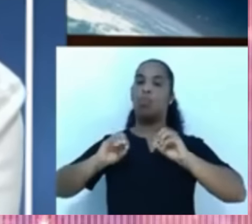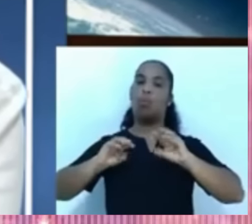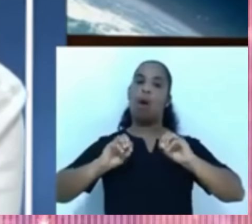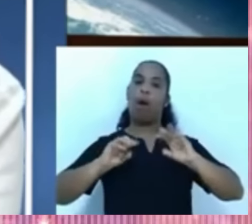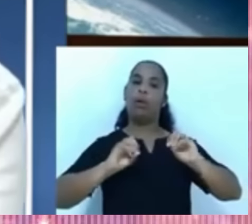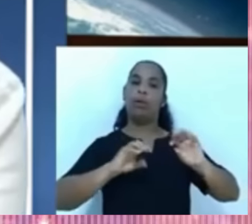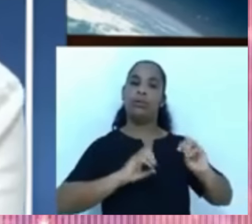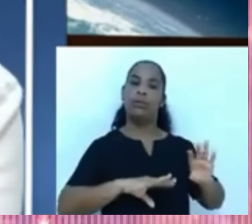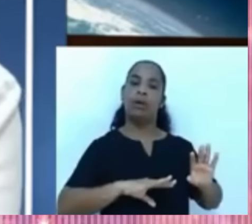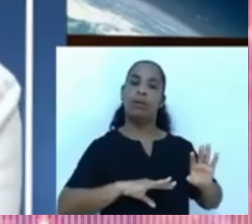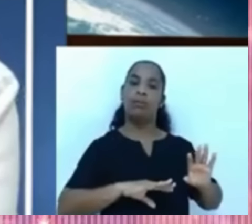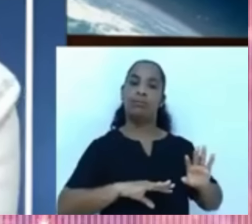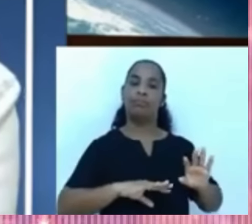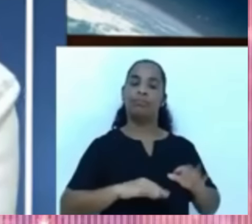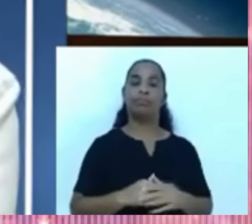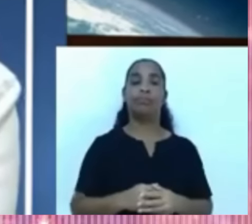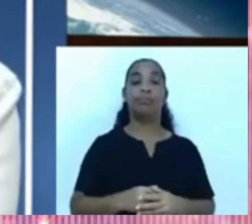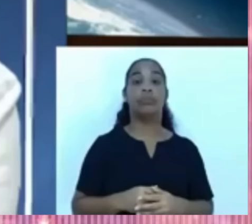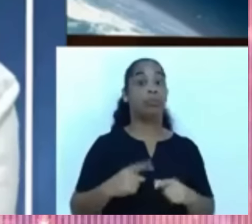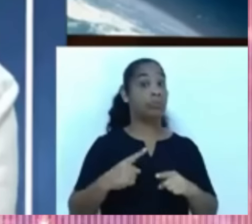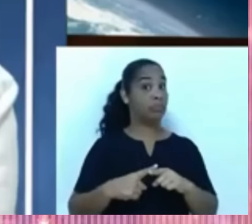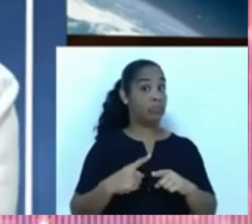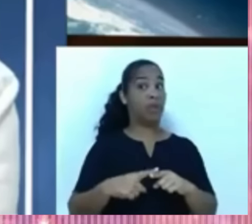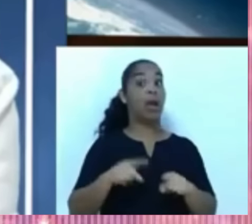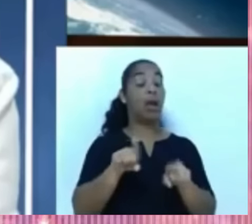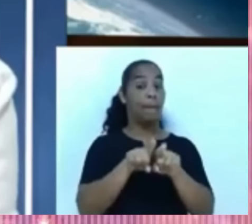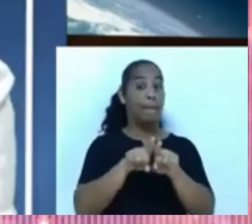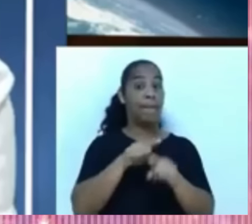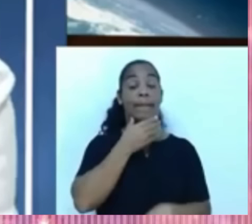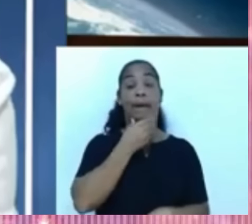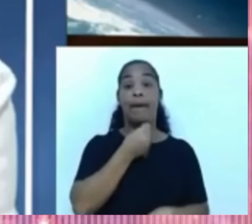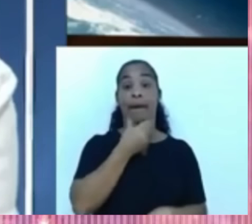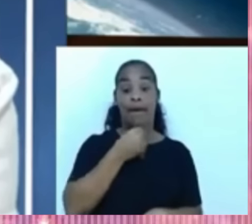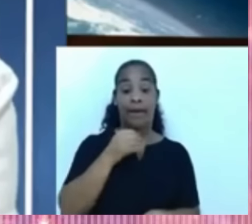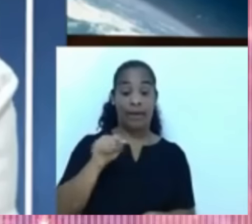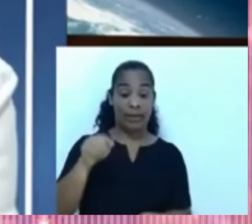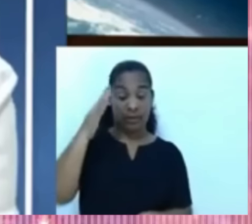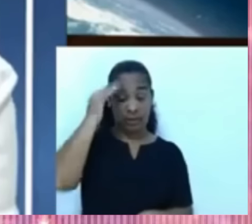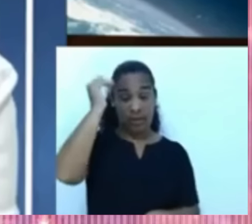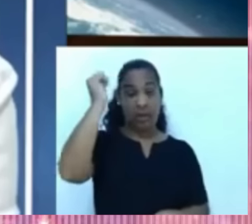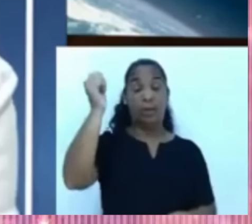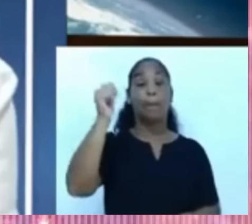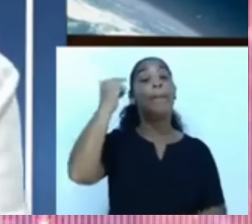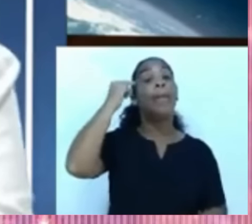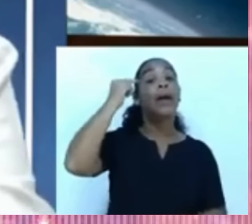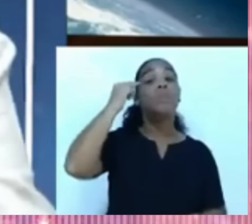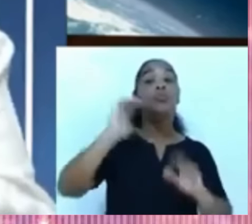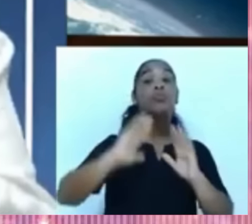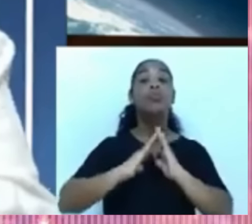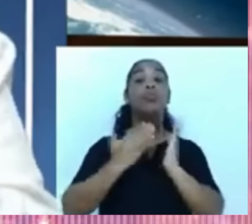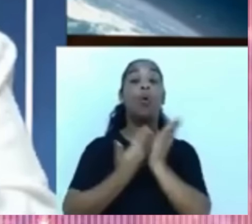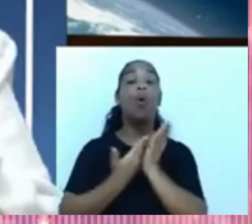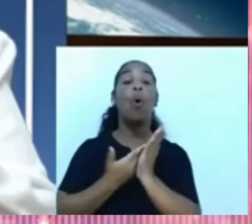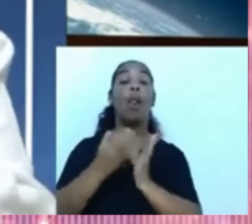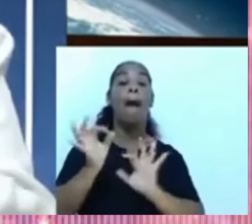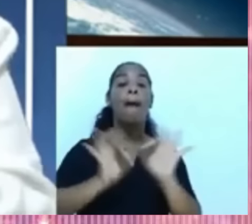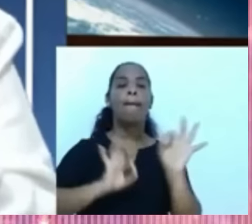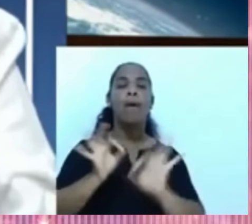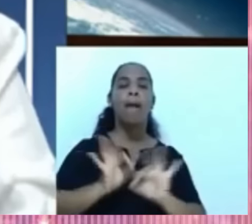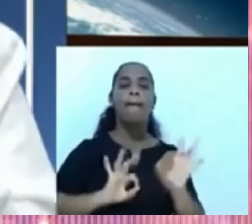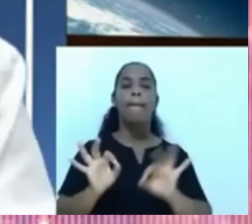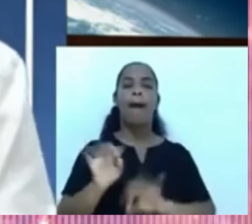Pitágoras o grande Místico Ele criou a escola para preparar os seus alunos para